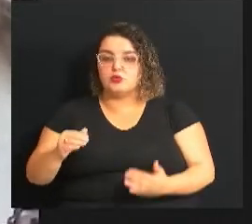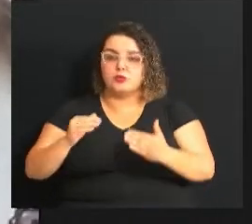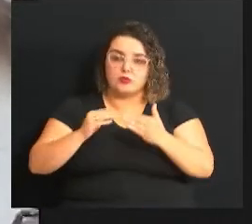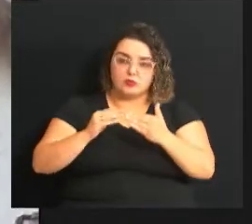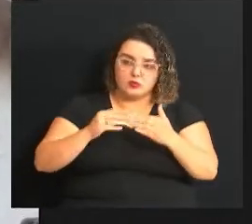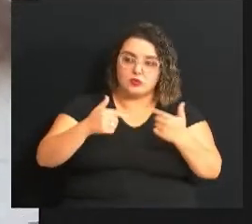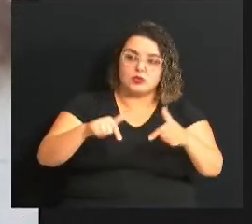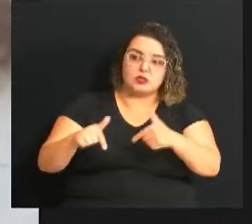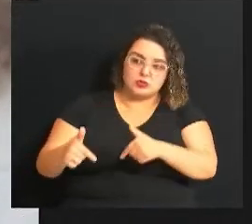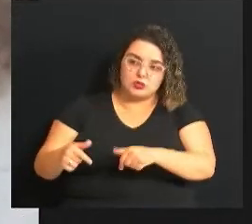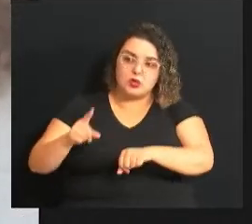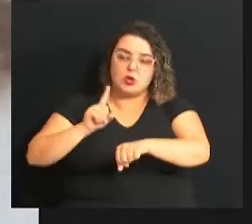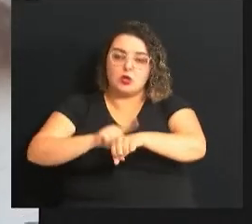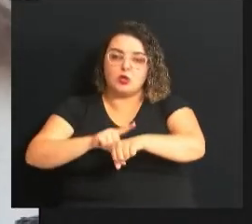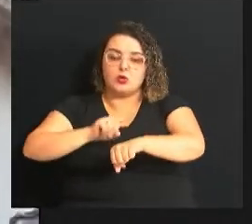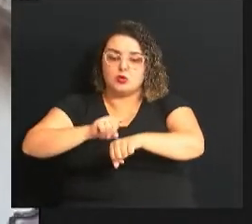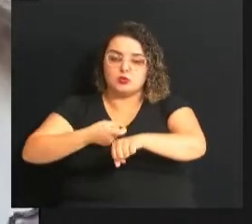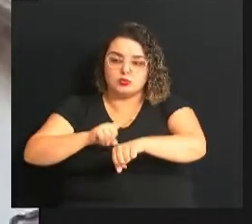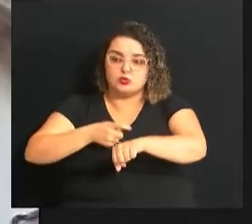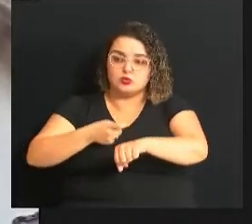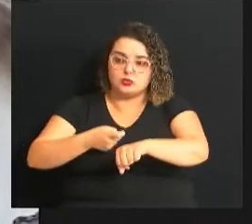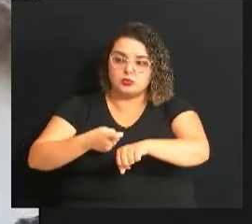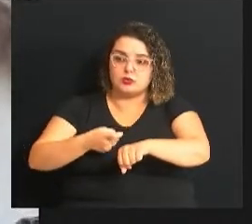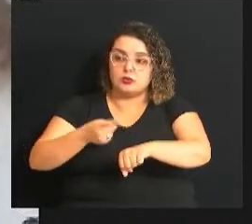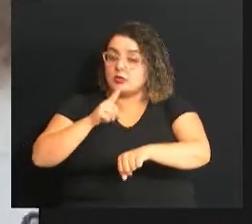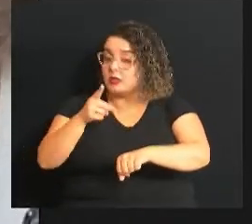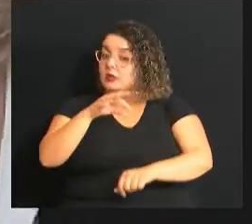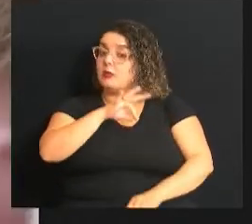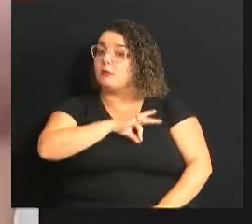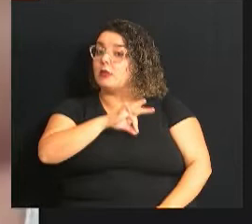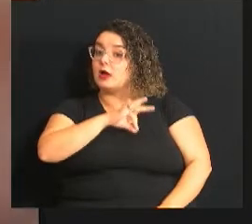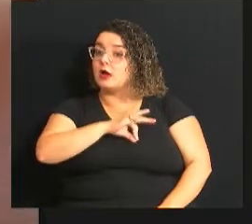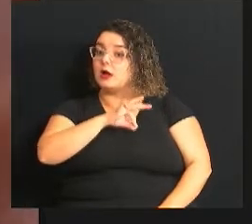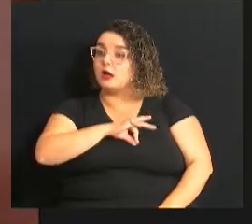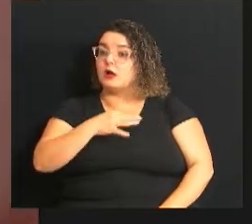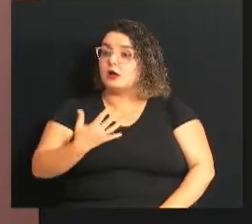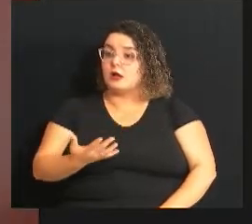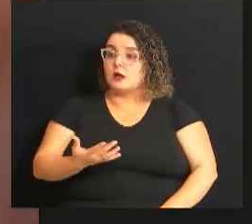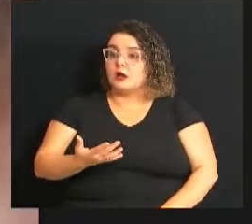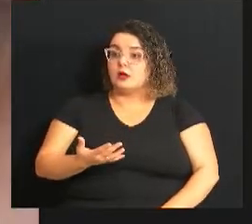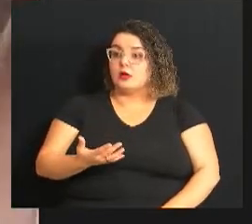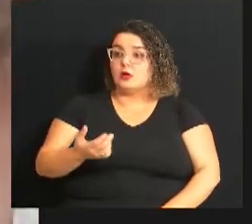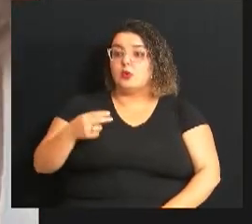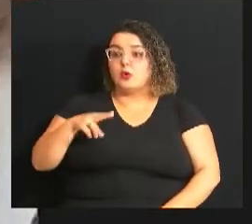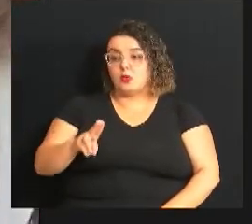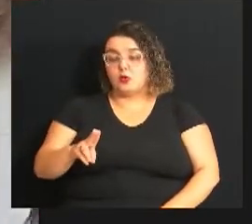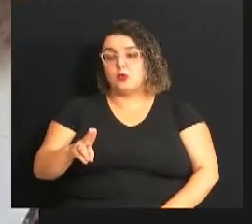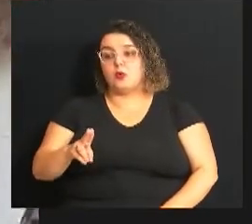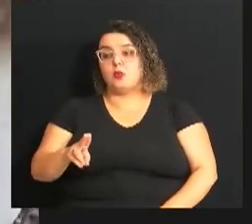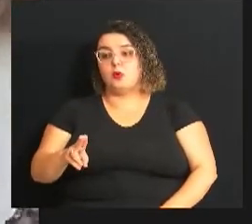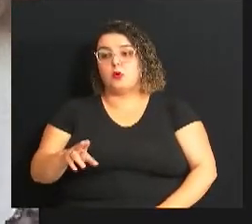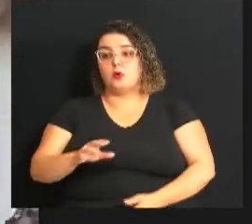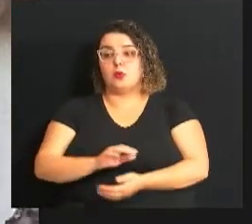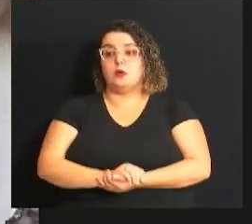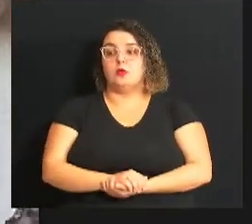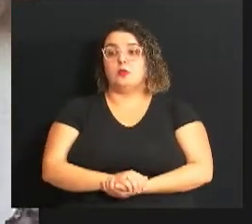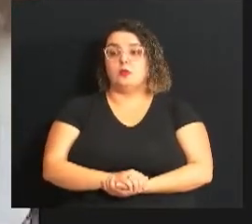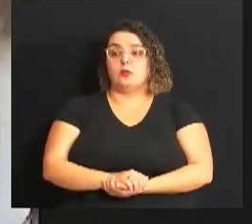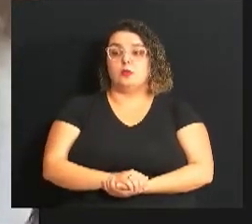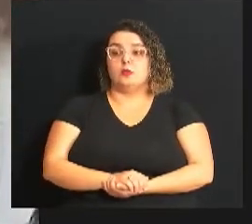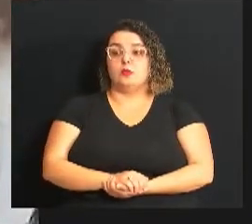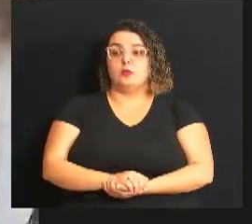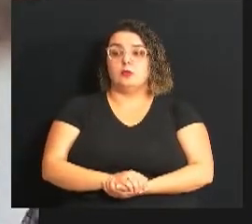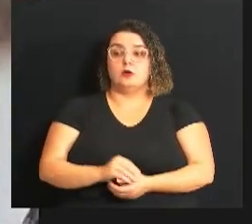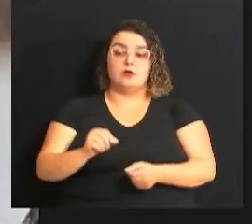horas extras que ele trabalhou e não foi remunerado, tá? Ou se coloca créditos a favor